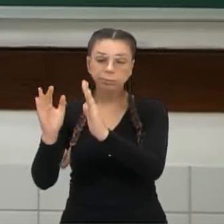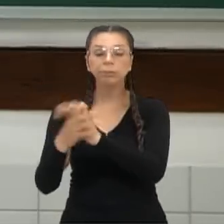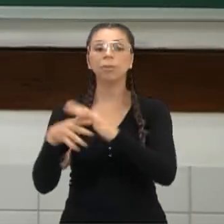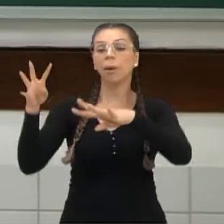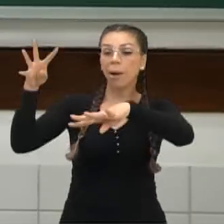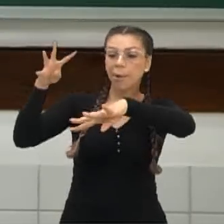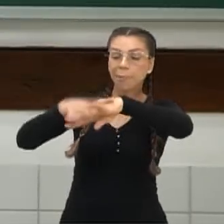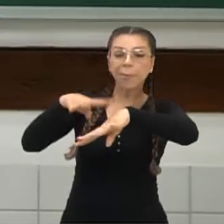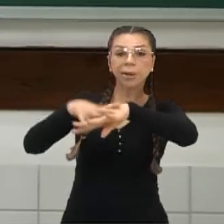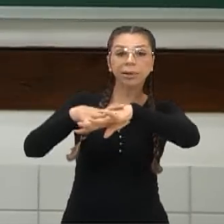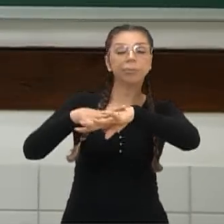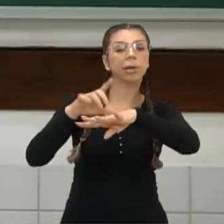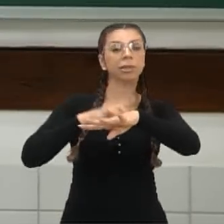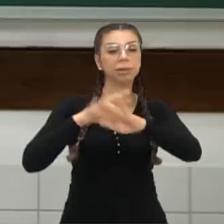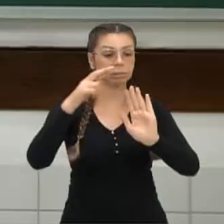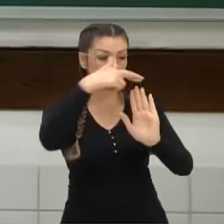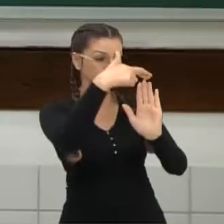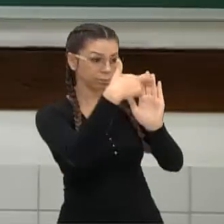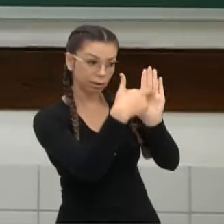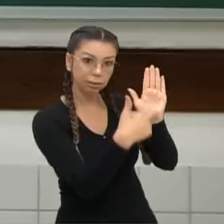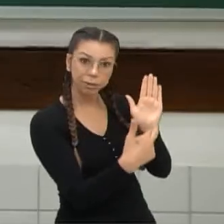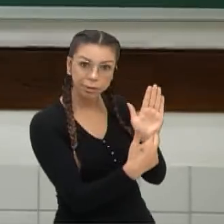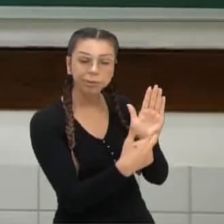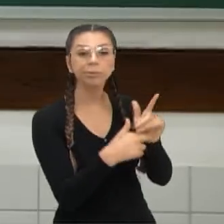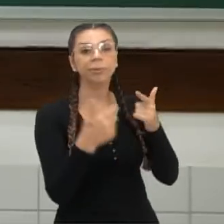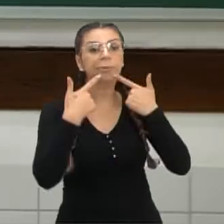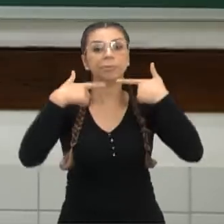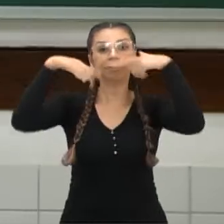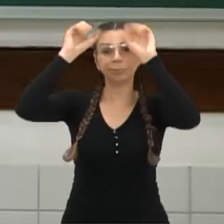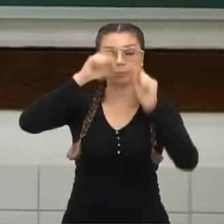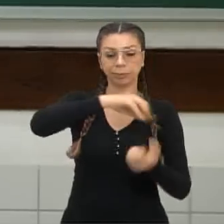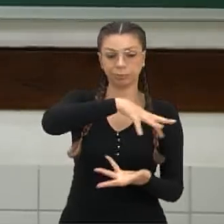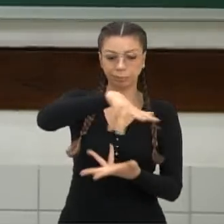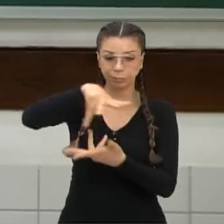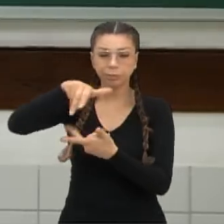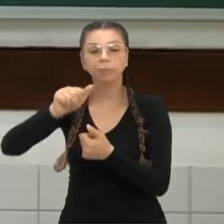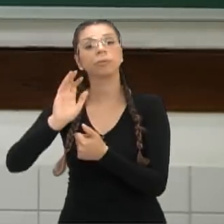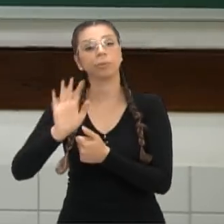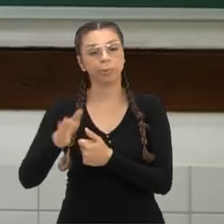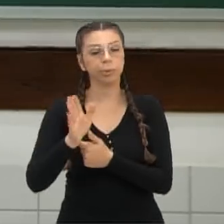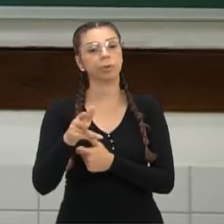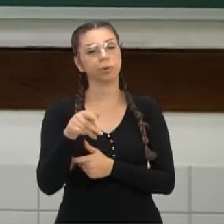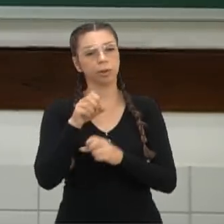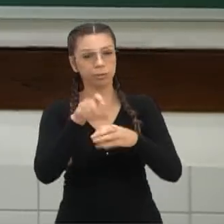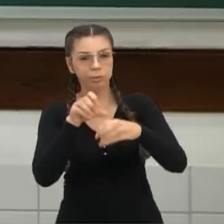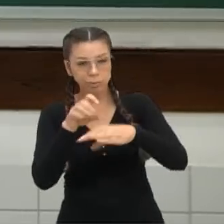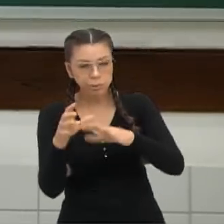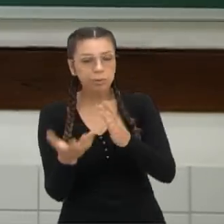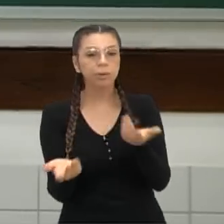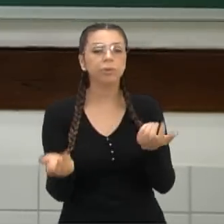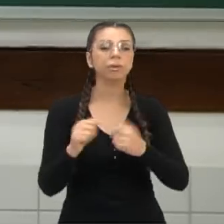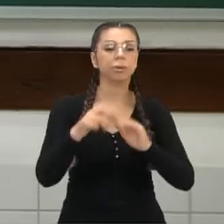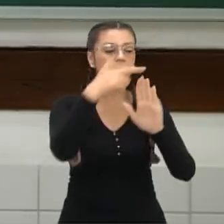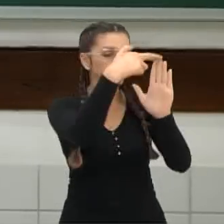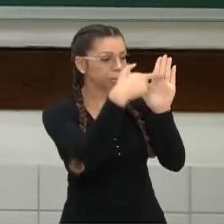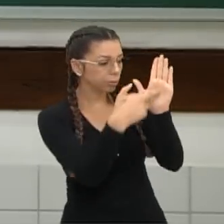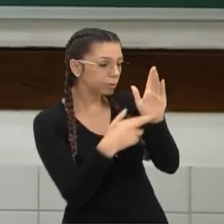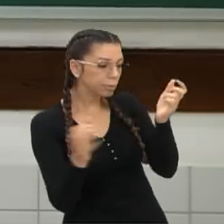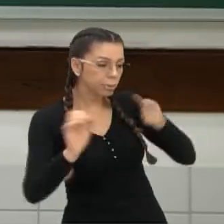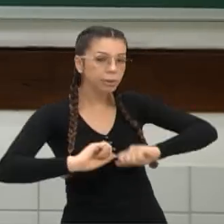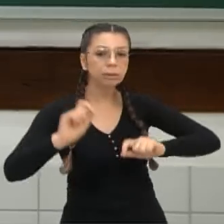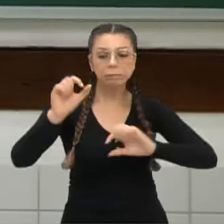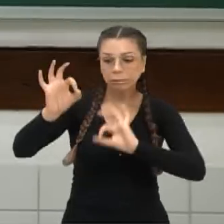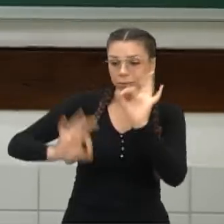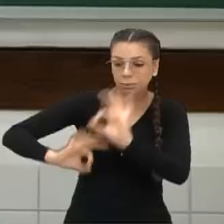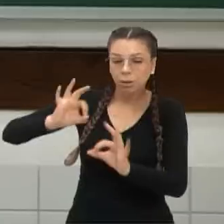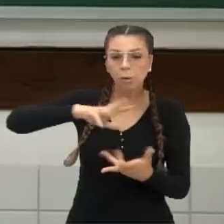ela é feita de muitos padrões e como é uma linguagem universal, como a professora já falou, esses padrões precisam ser organizados de forma